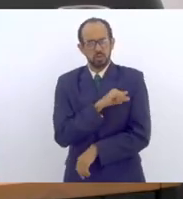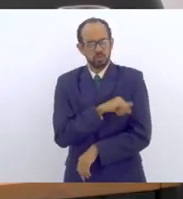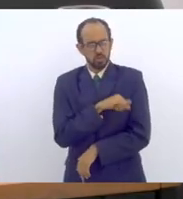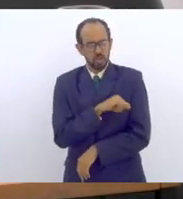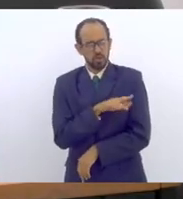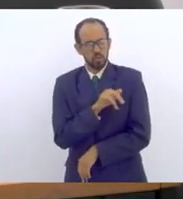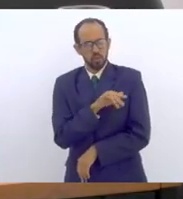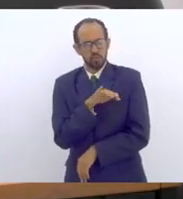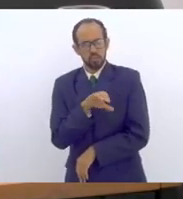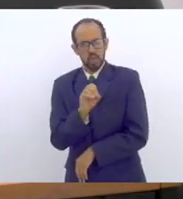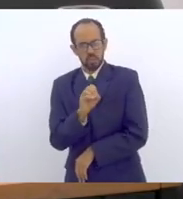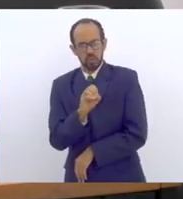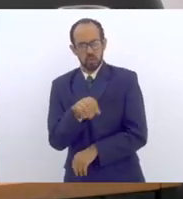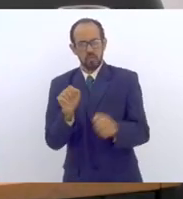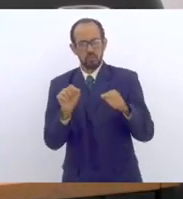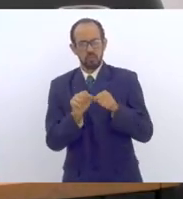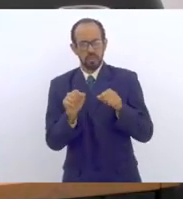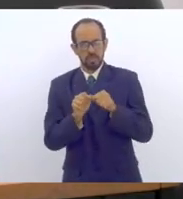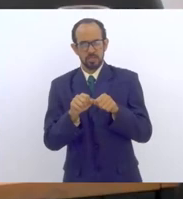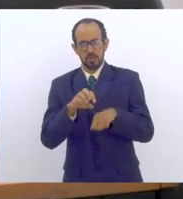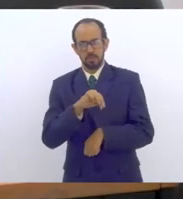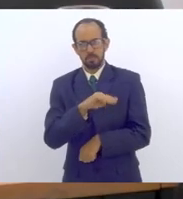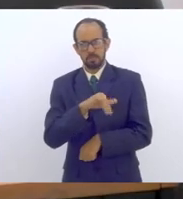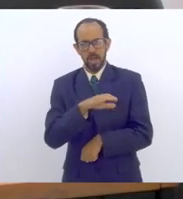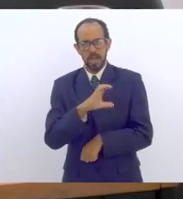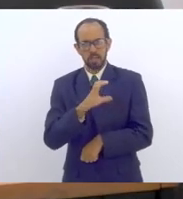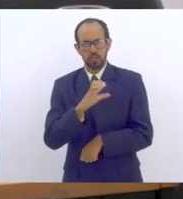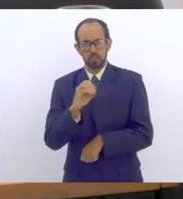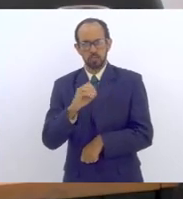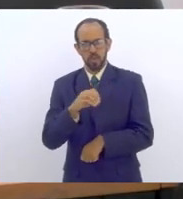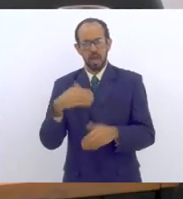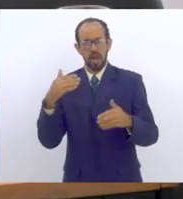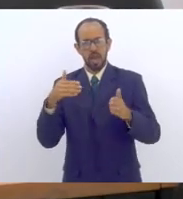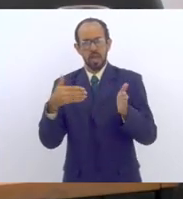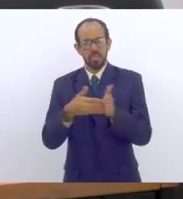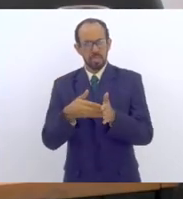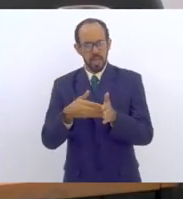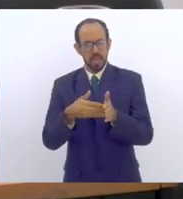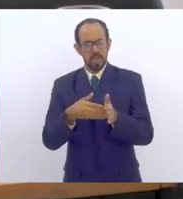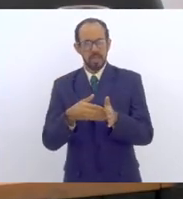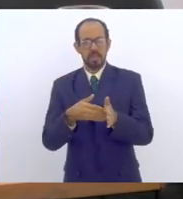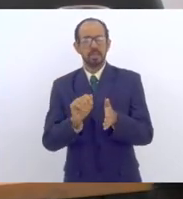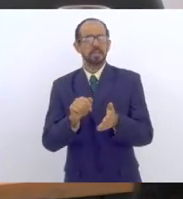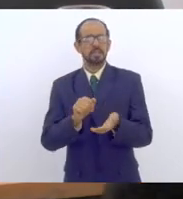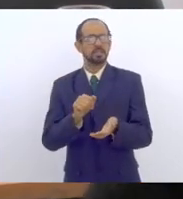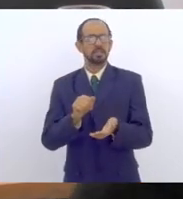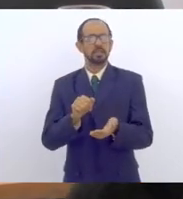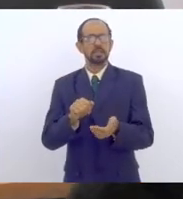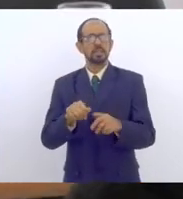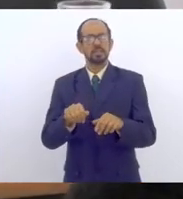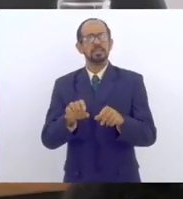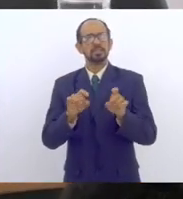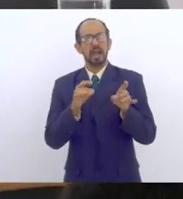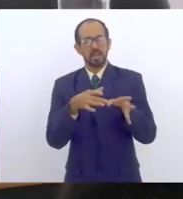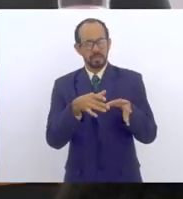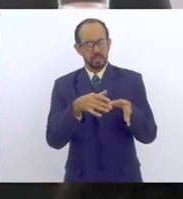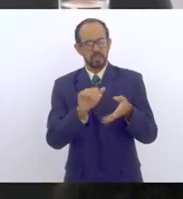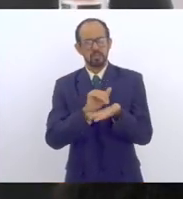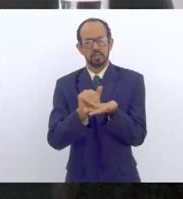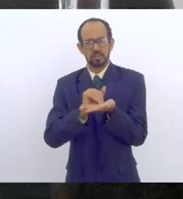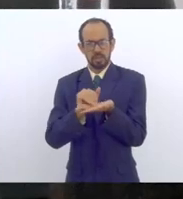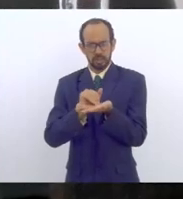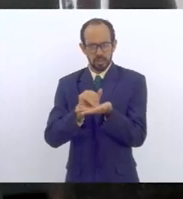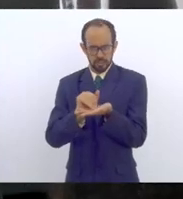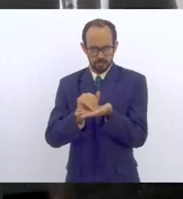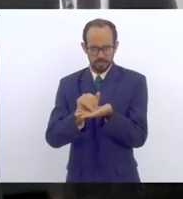de Março até sair da secretaria agora pouco tempo então não teve descontinuidade não o